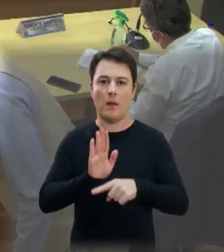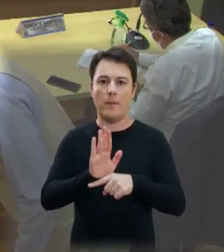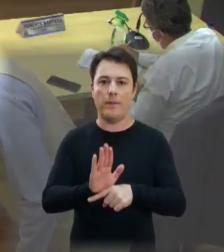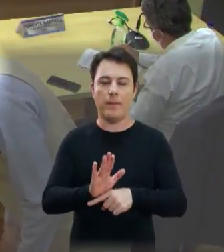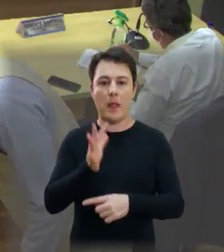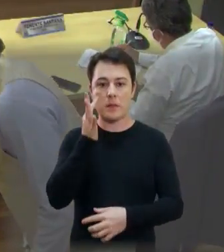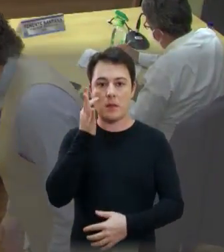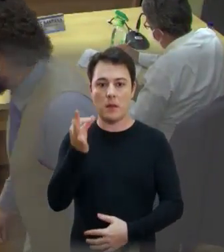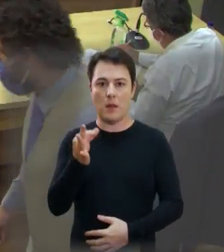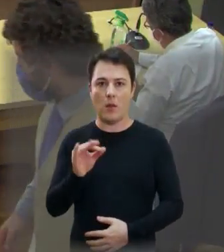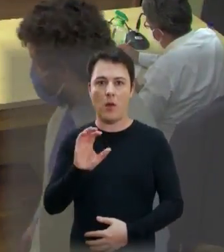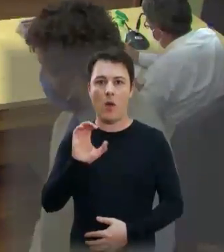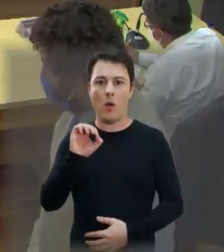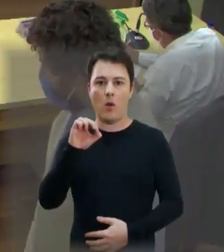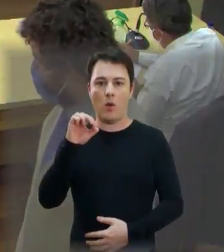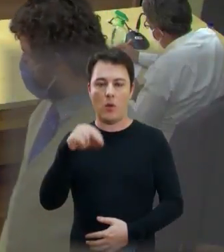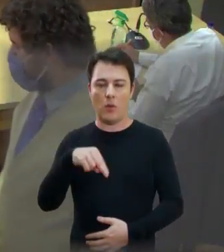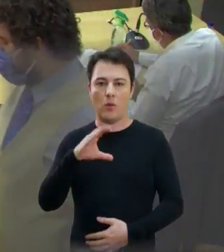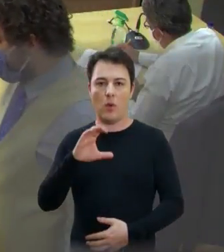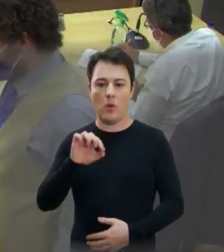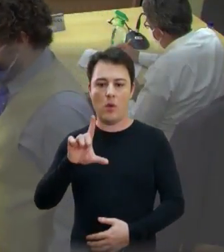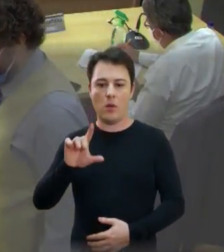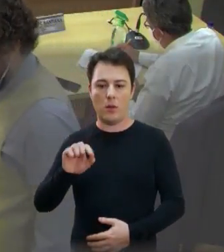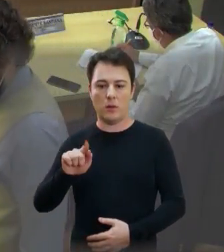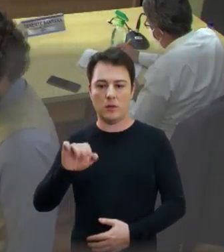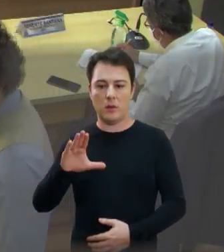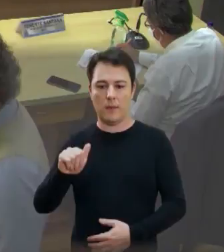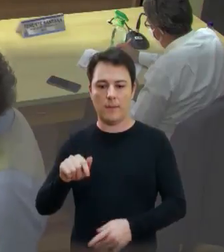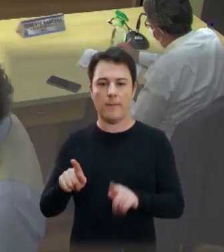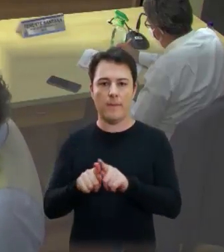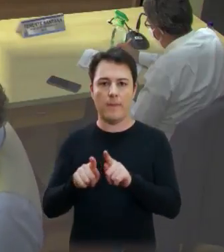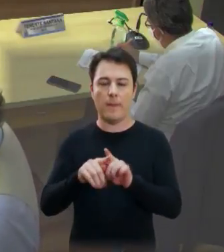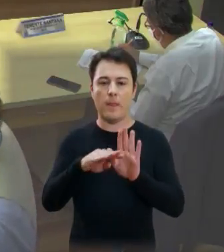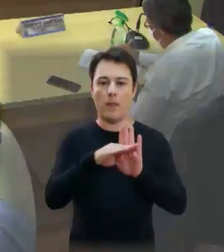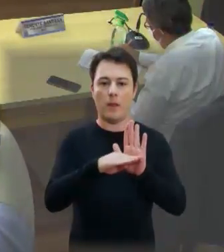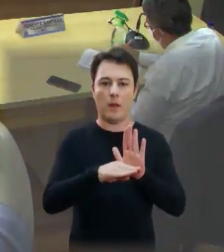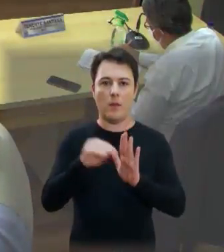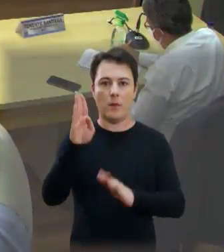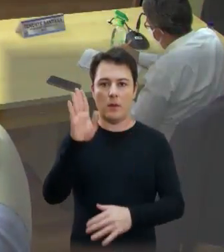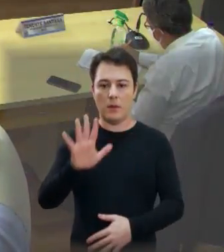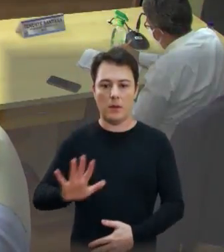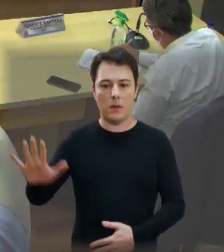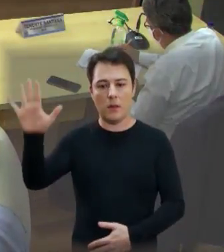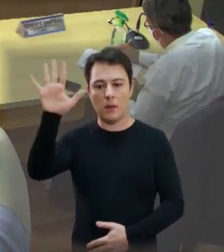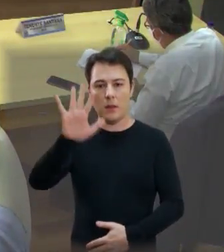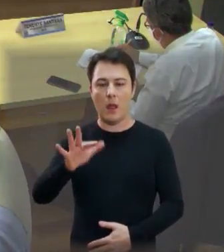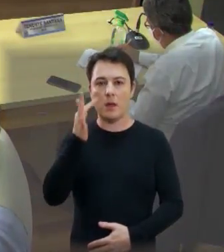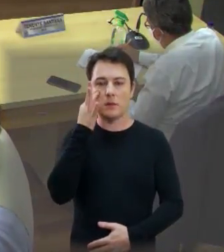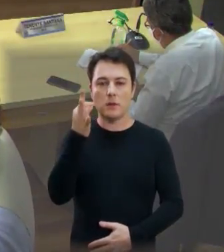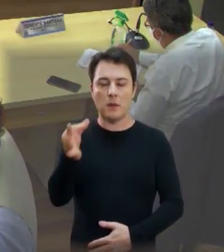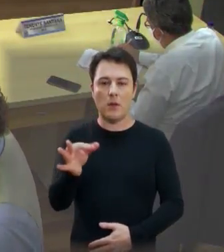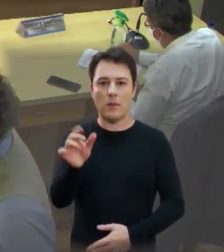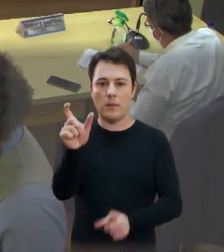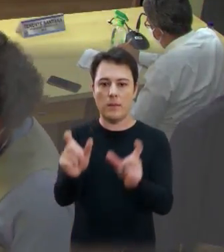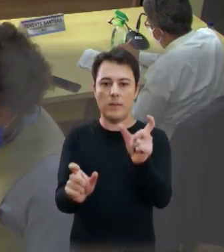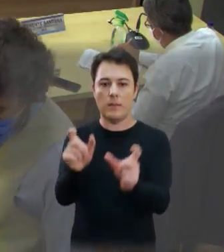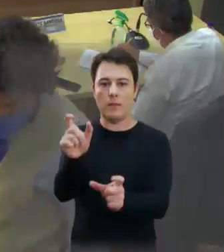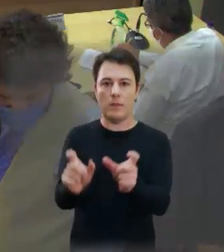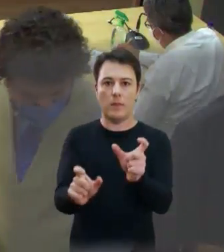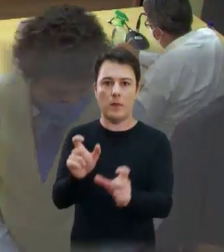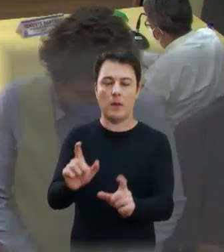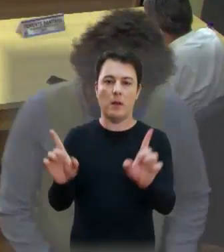Atenção Oncológica, PRONON, e o Programa Nacional de Apoio à Atenção da Saúde de Pessoas